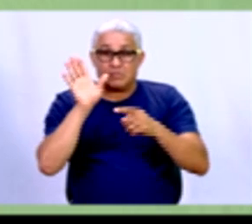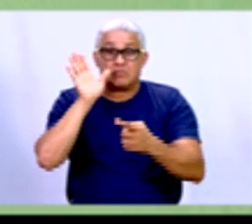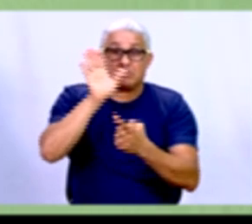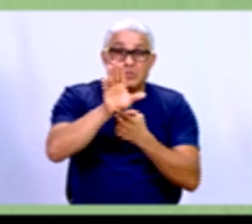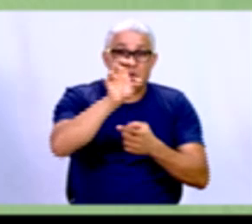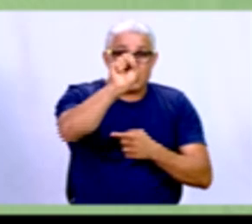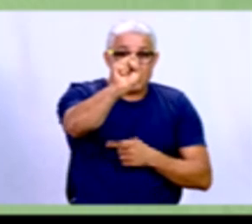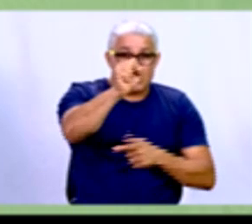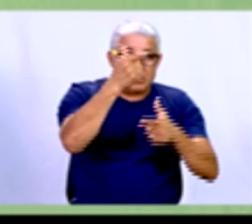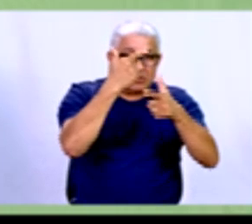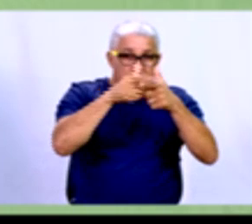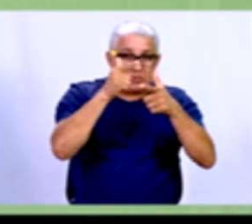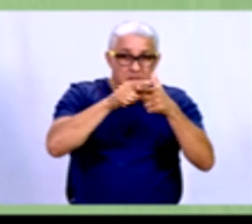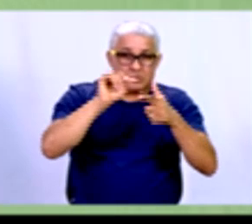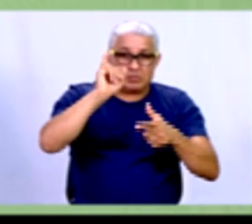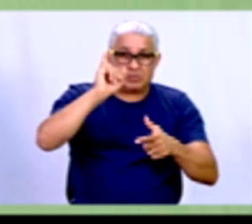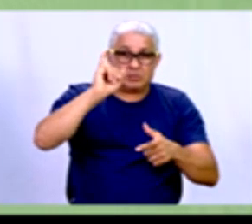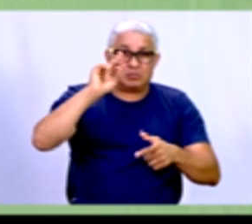IHC que podem ser percebidos.